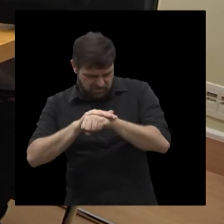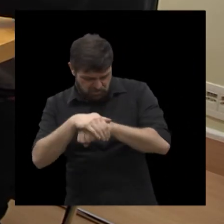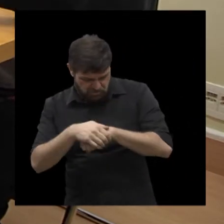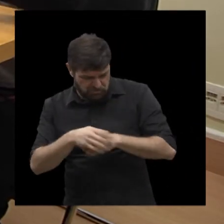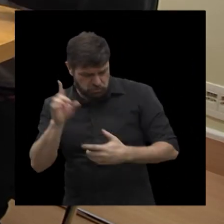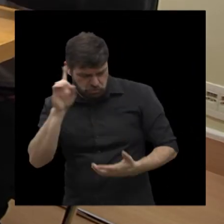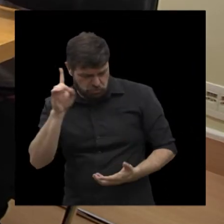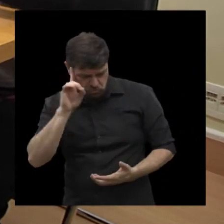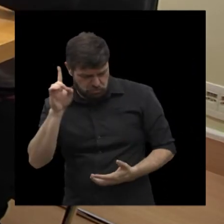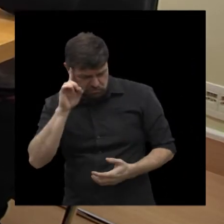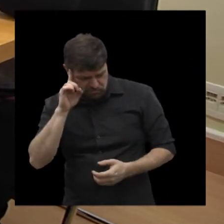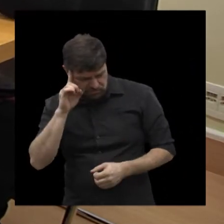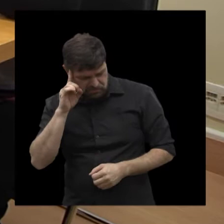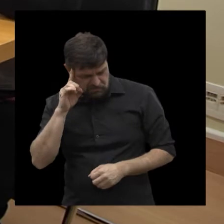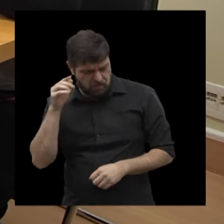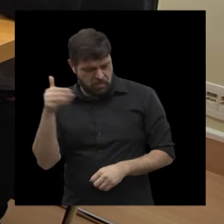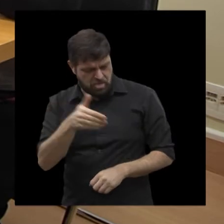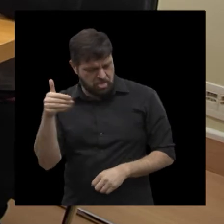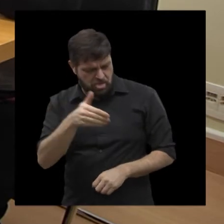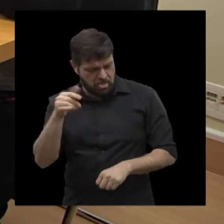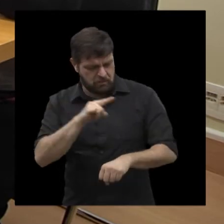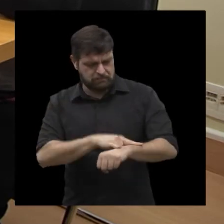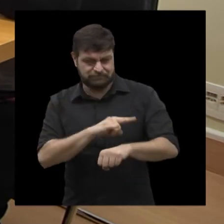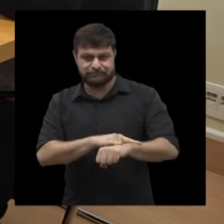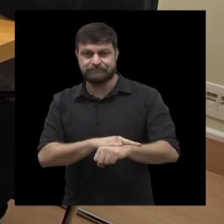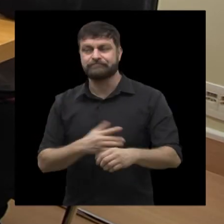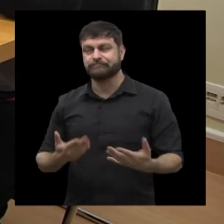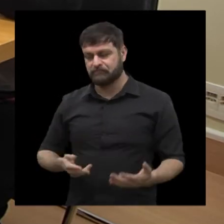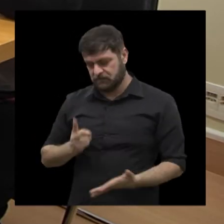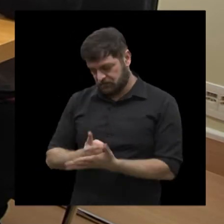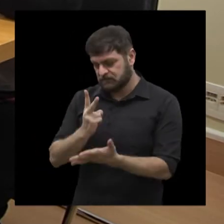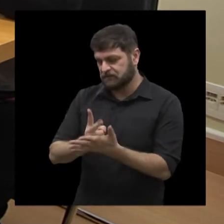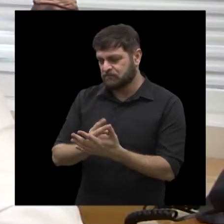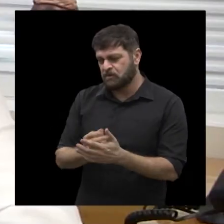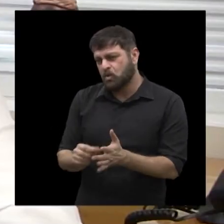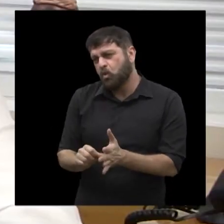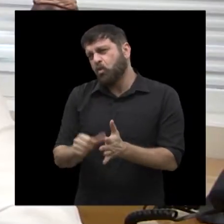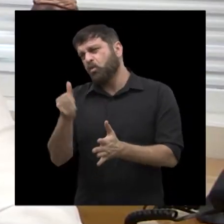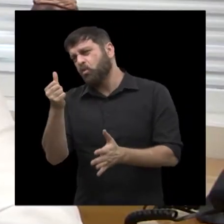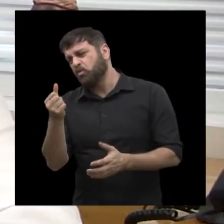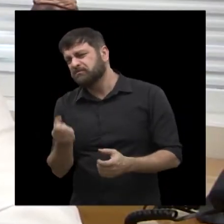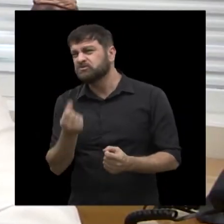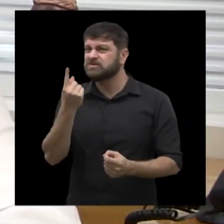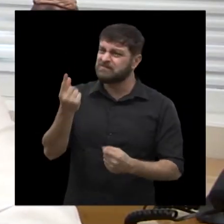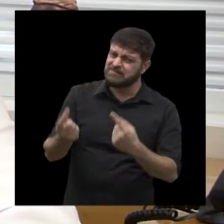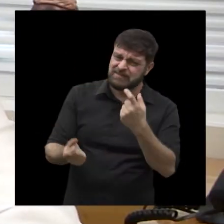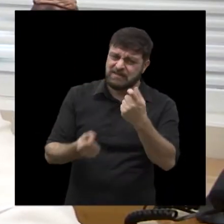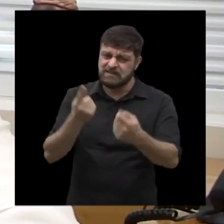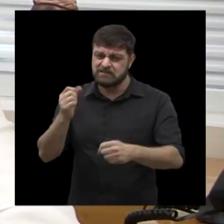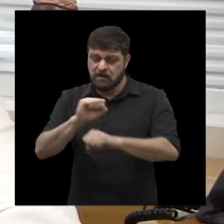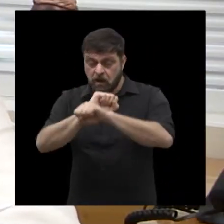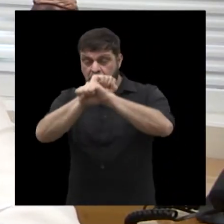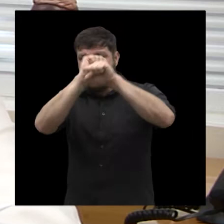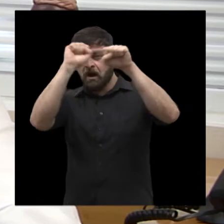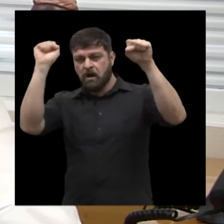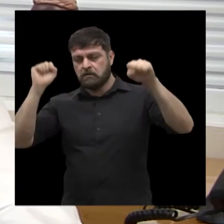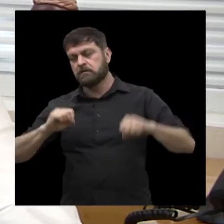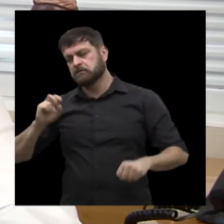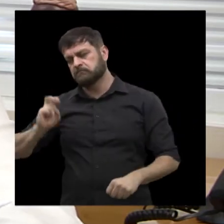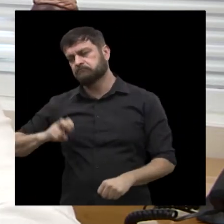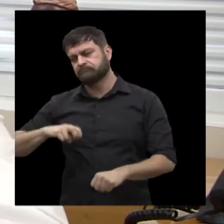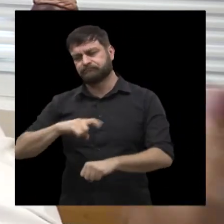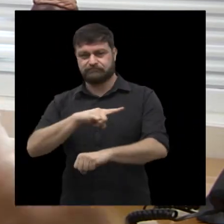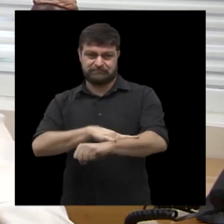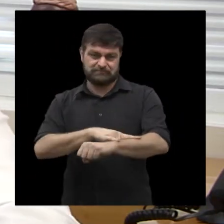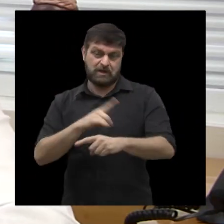ou todas as noites? Todas as noites. Uma vez, esporadicamente, você levantar 2 ou 3 vezes, às vezes é